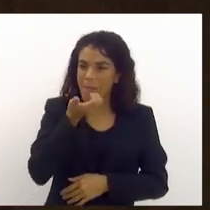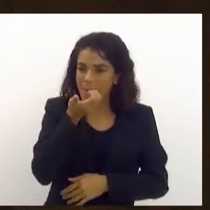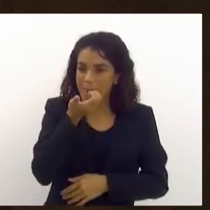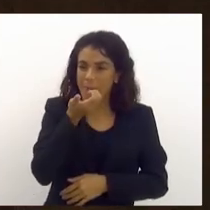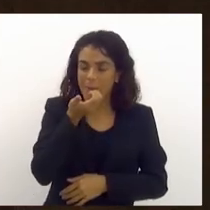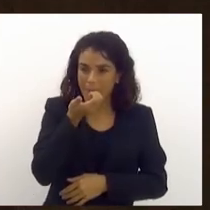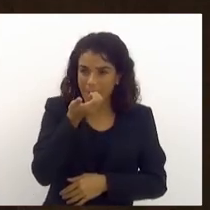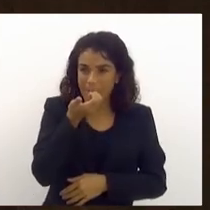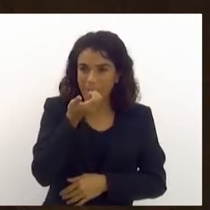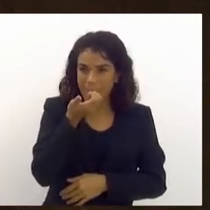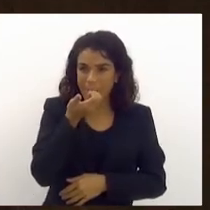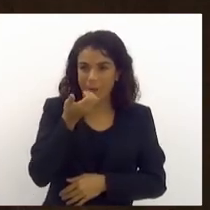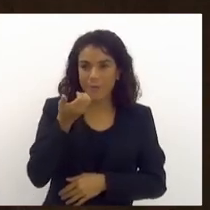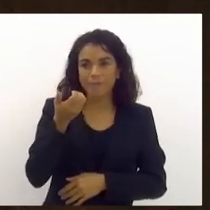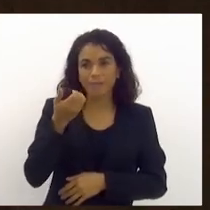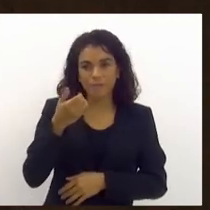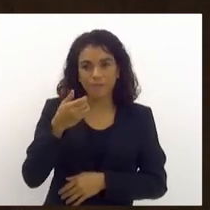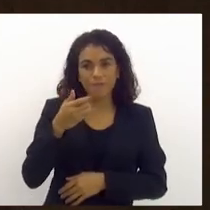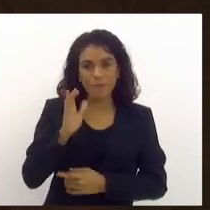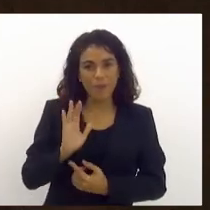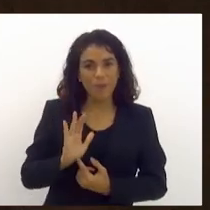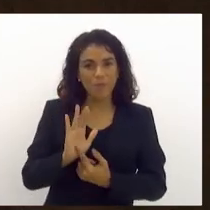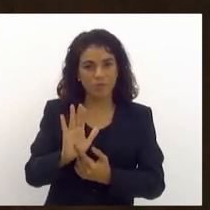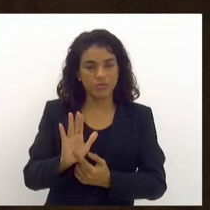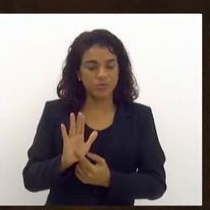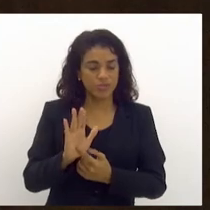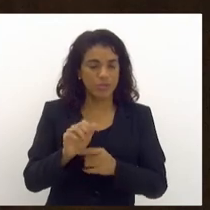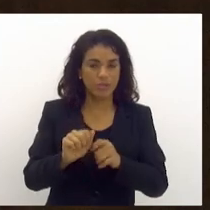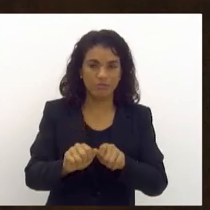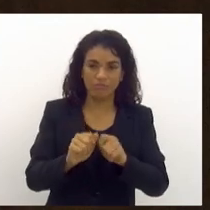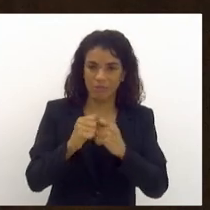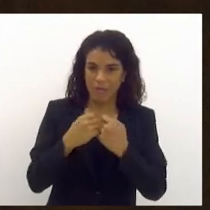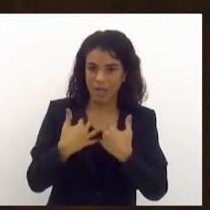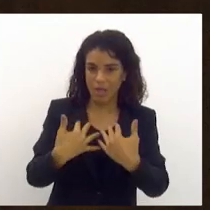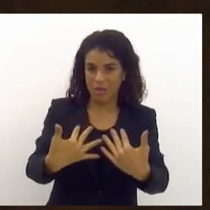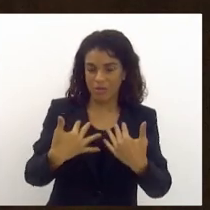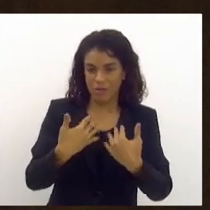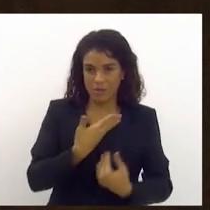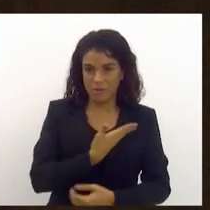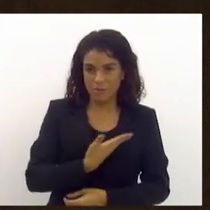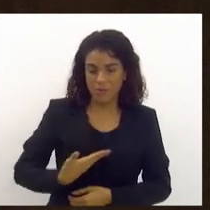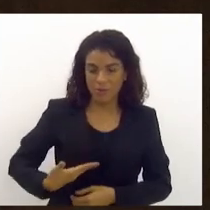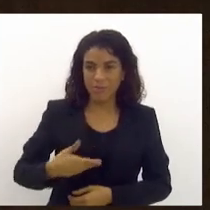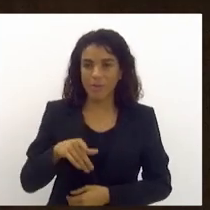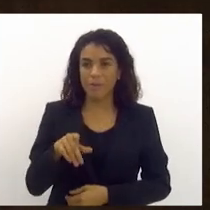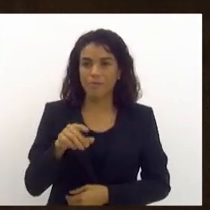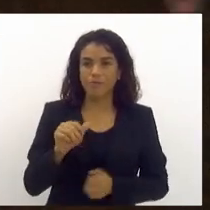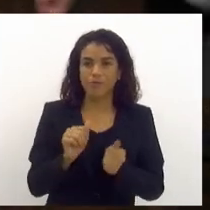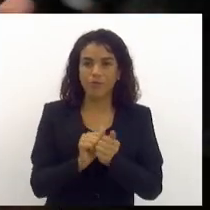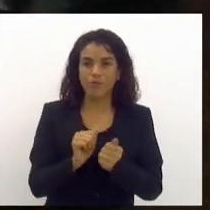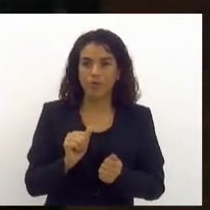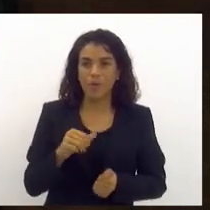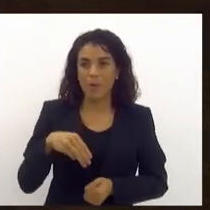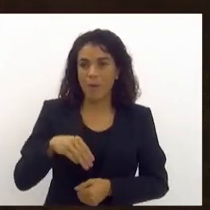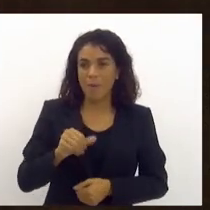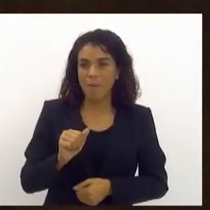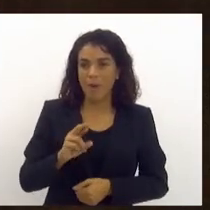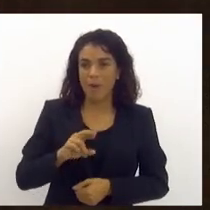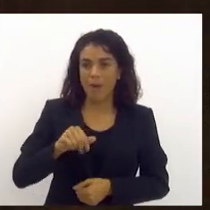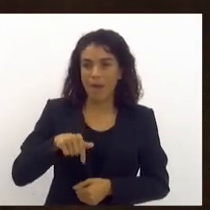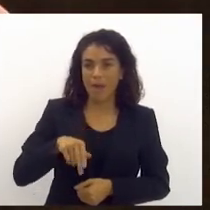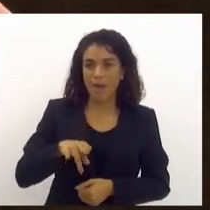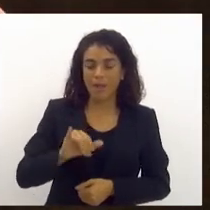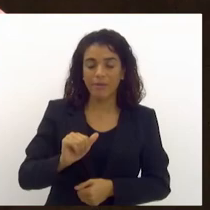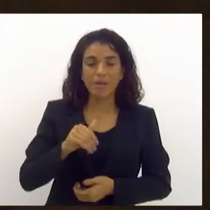mostrei na audiência pública, junto com o irmão de Vossa Excelência, o vereador presidente Marquinhos Barcelar, onde a coordenadora de